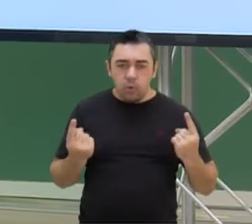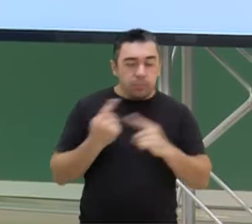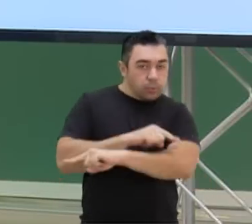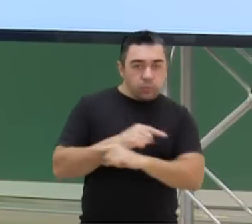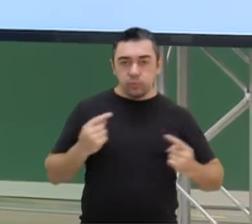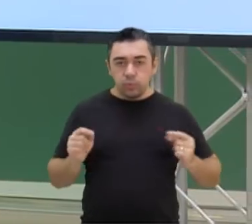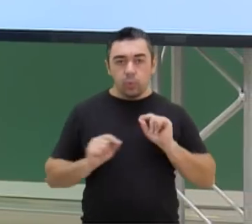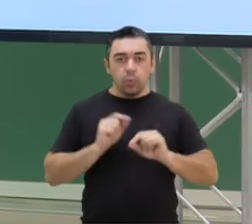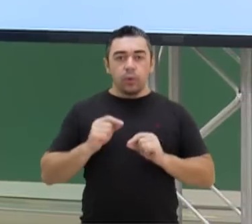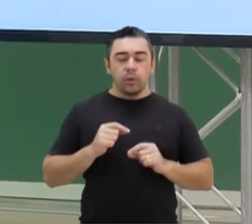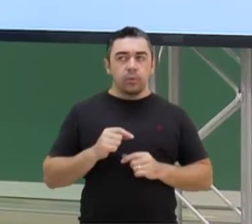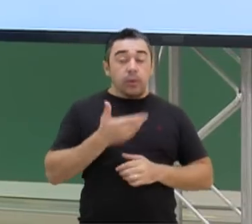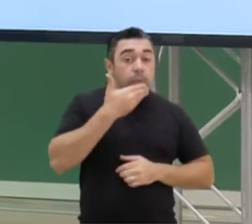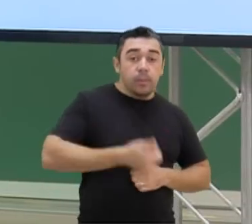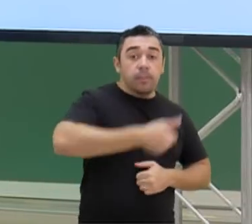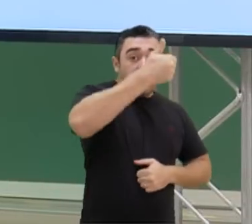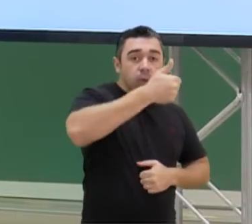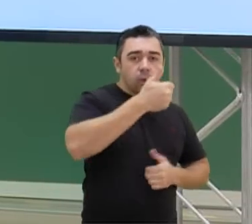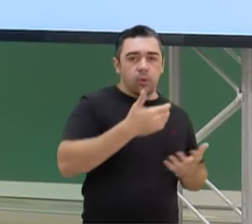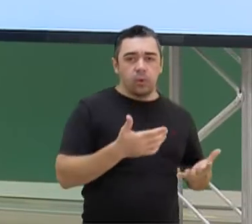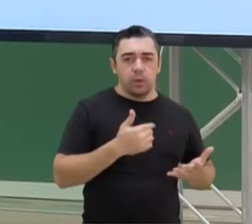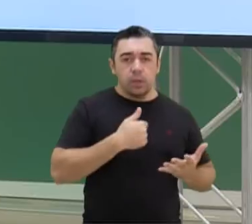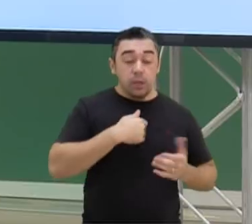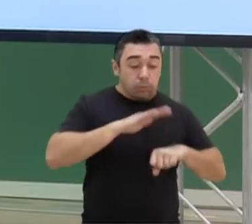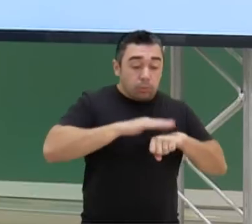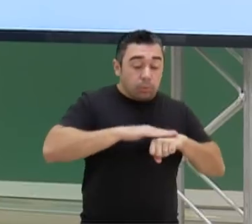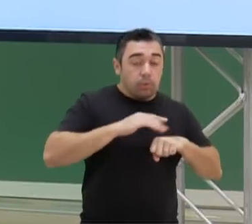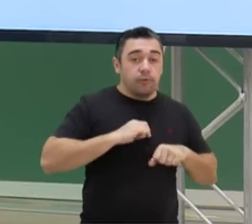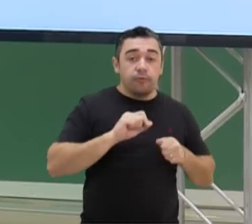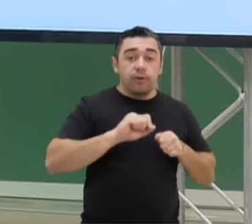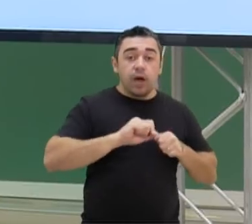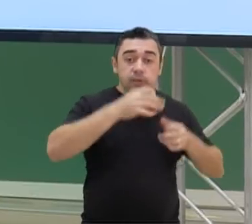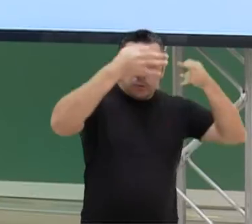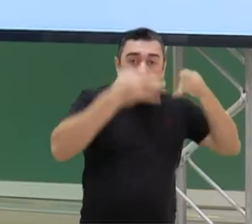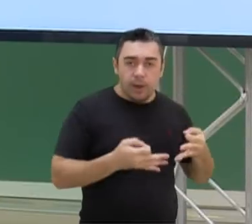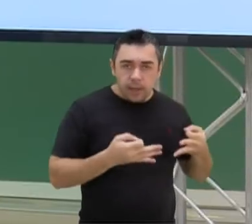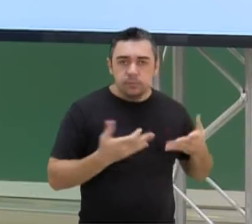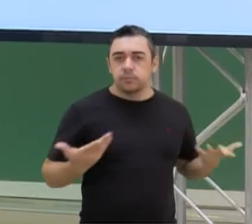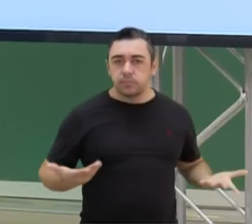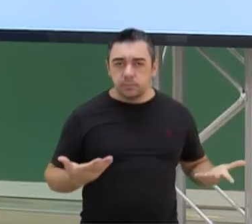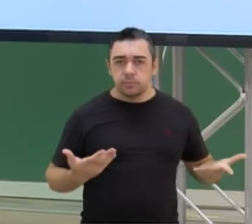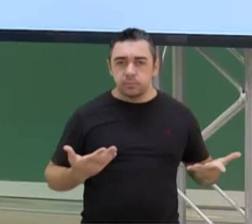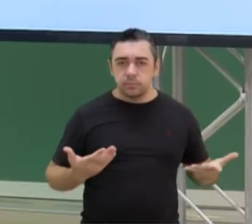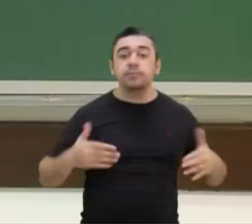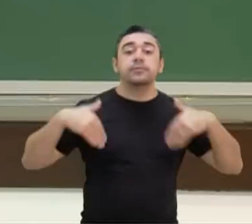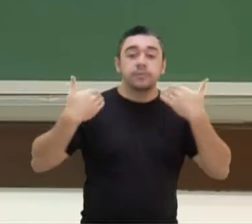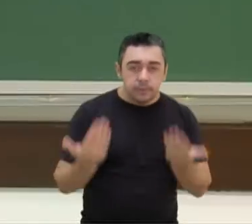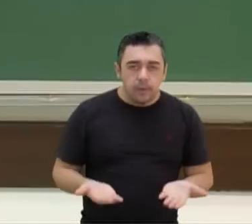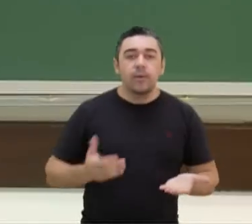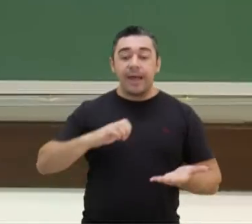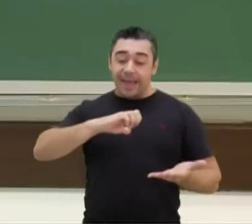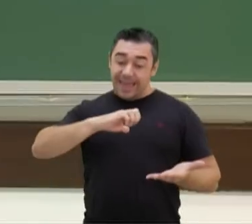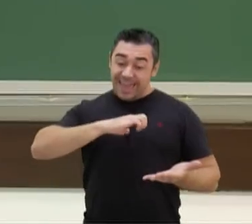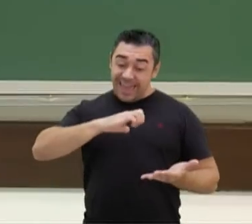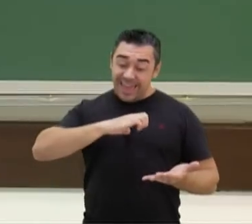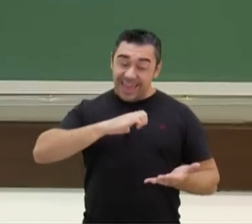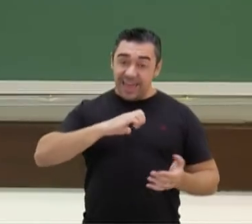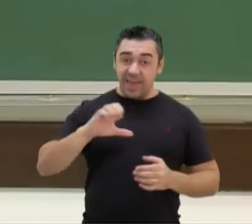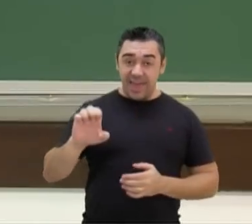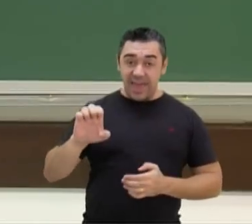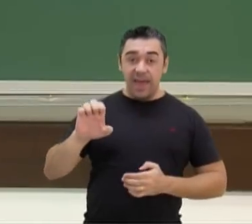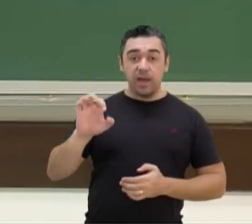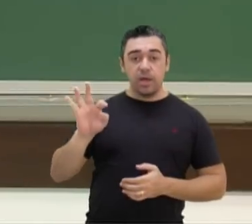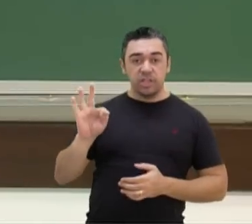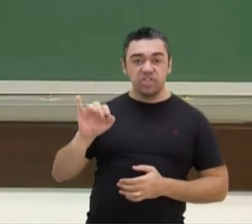seja, qual é a melhor atitude, qual é a coisa correta para que eu faça. Então, a ética é